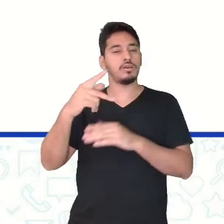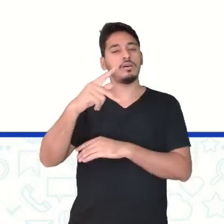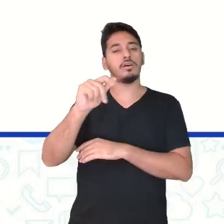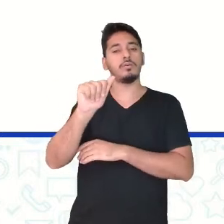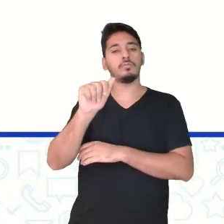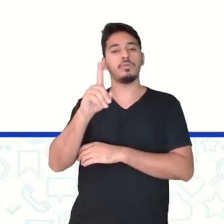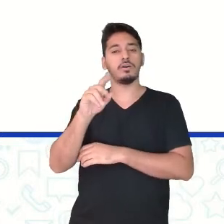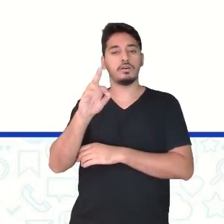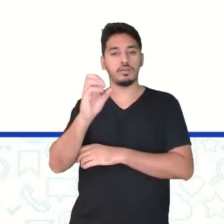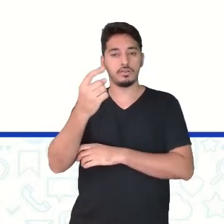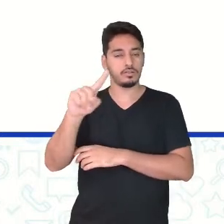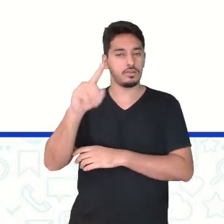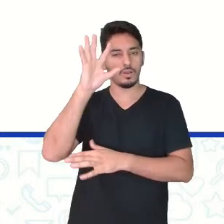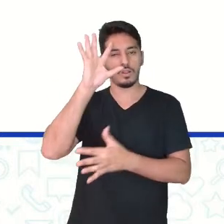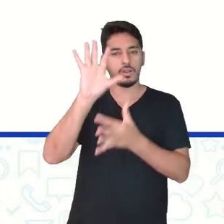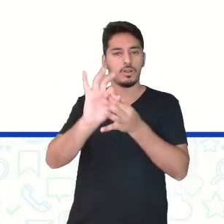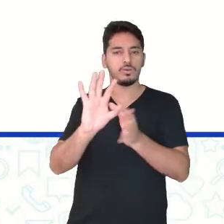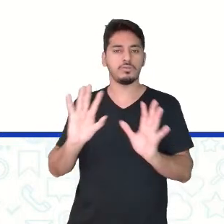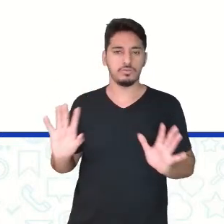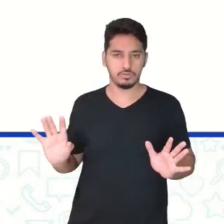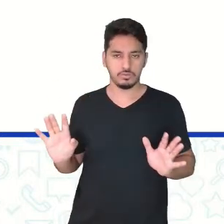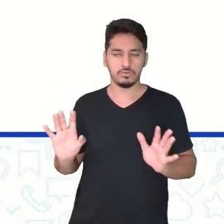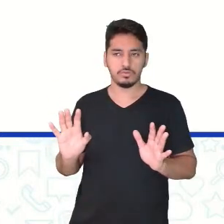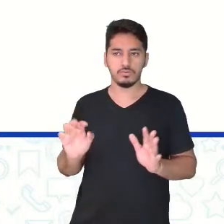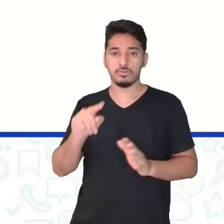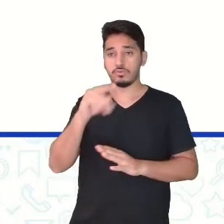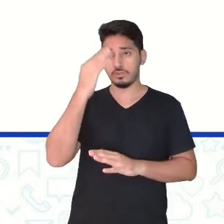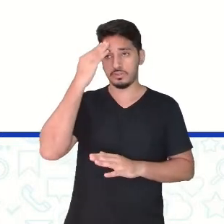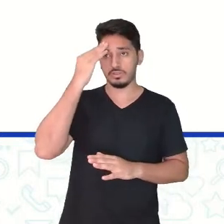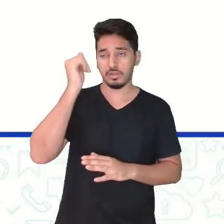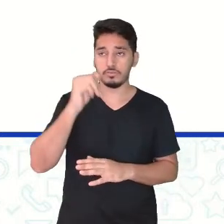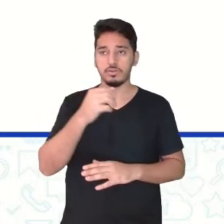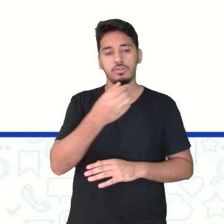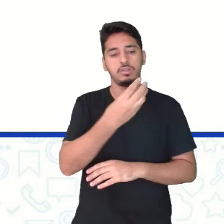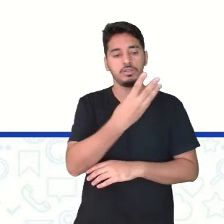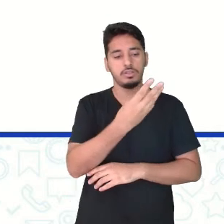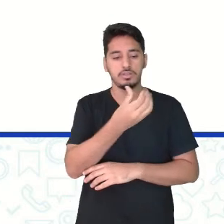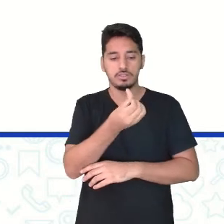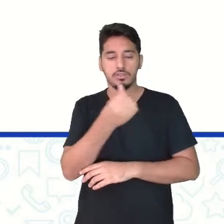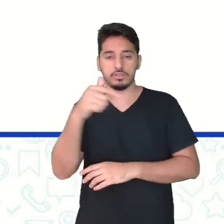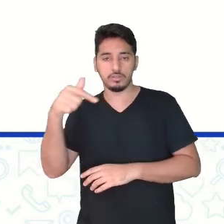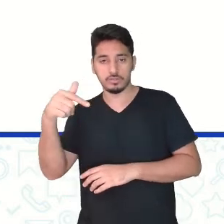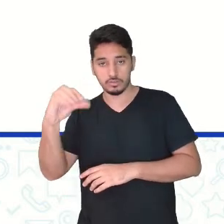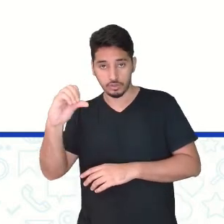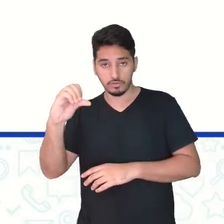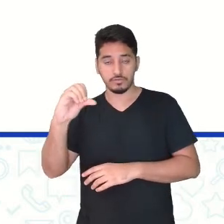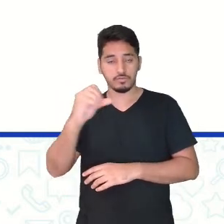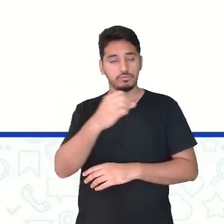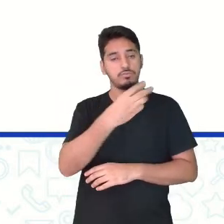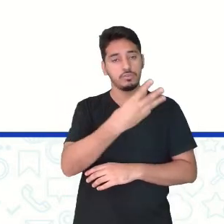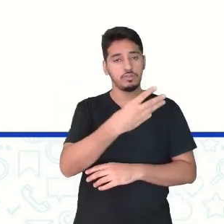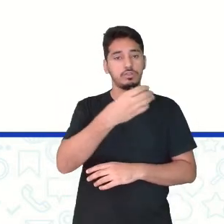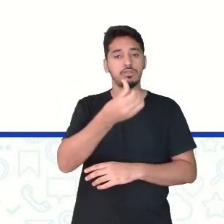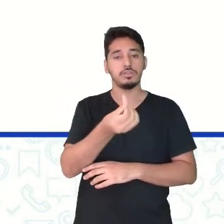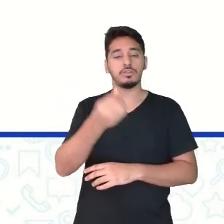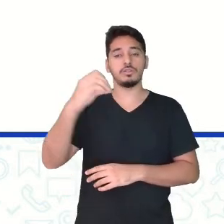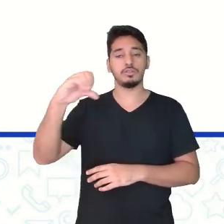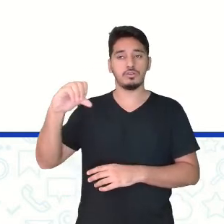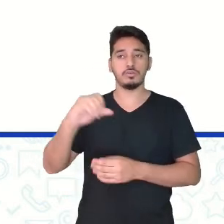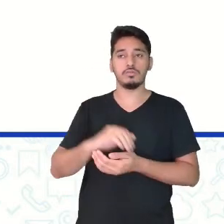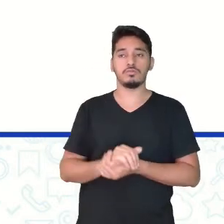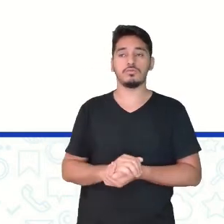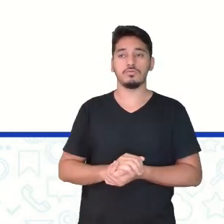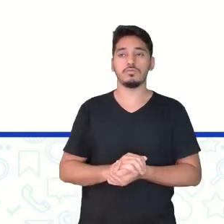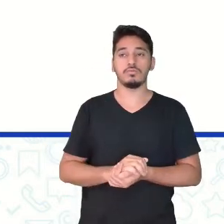que bateu aí a resposta final. Então, você sabe que 3, 6, 9 corresponde à figura 1. 3,